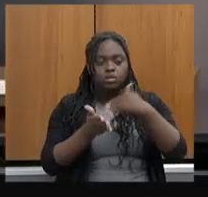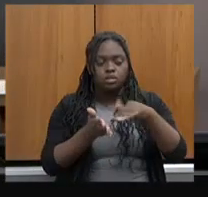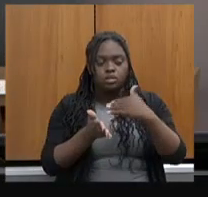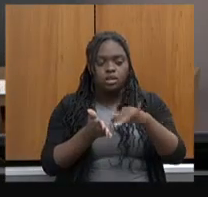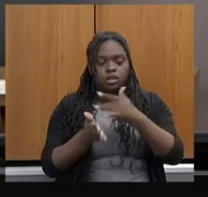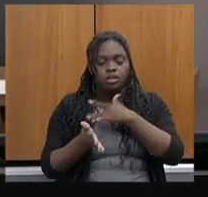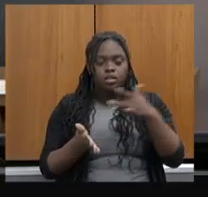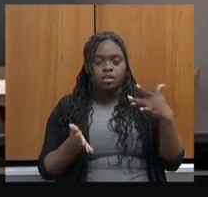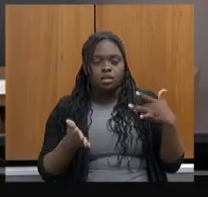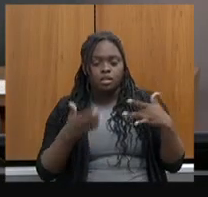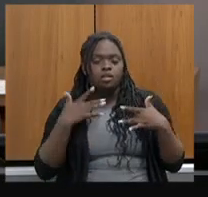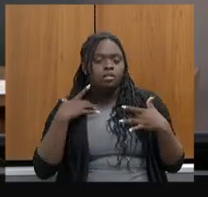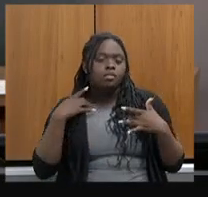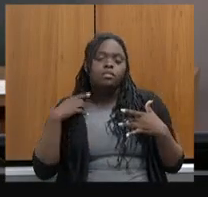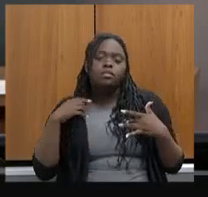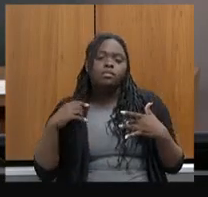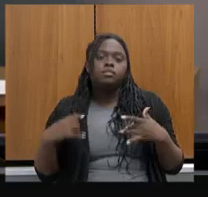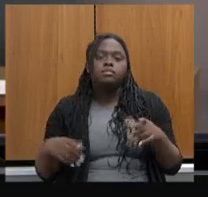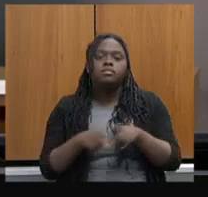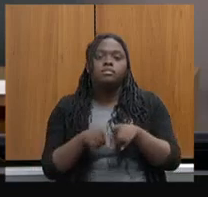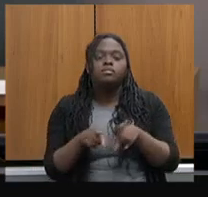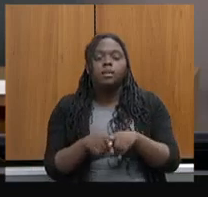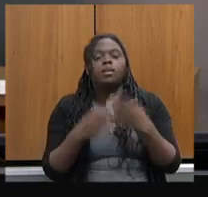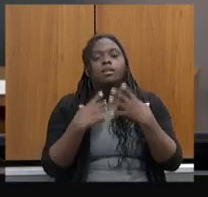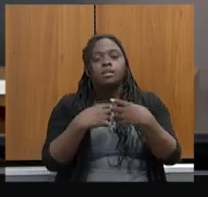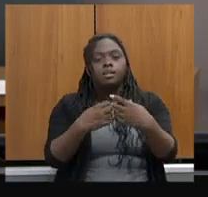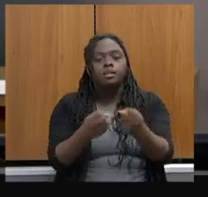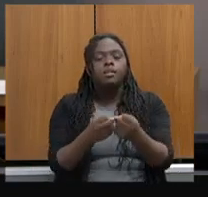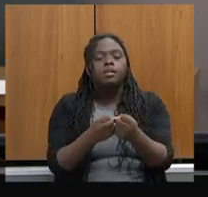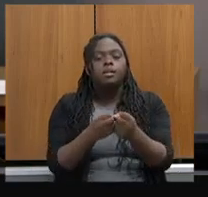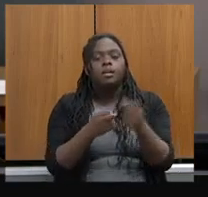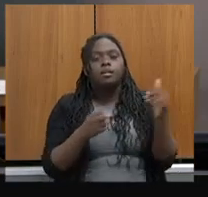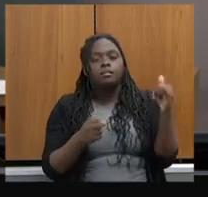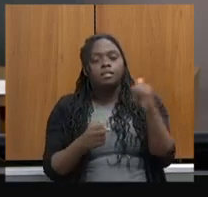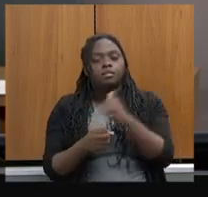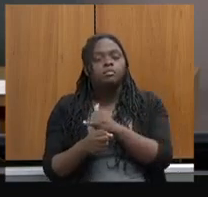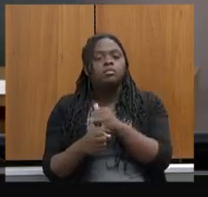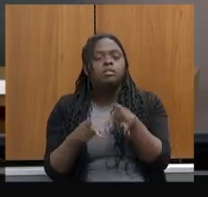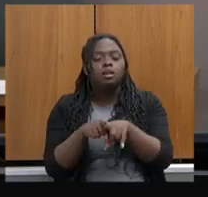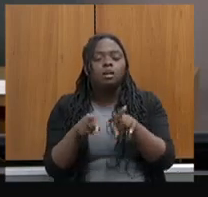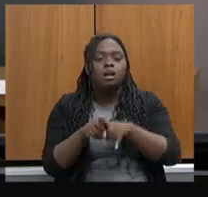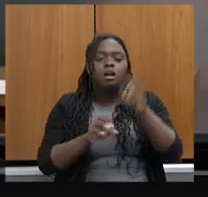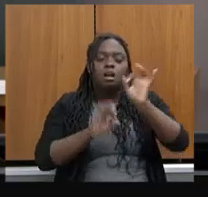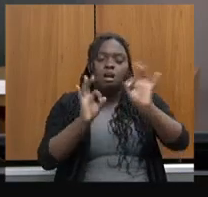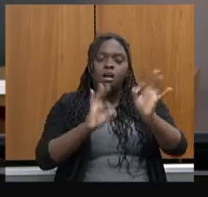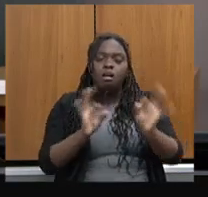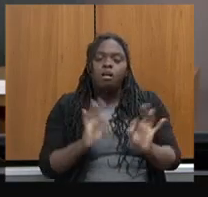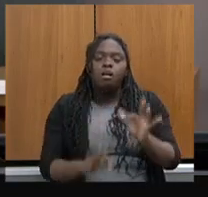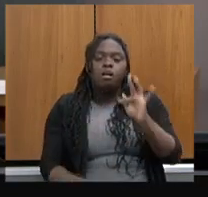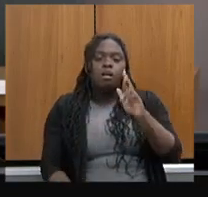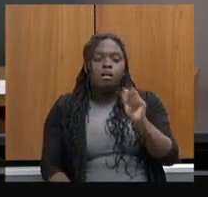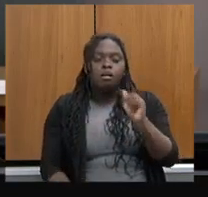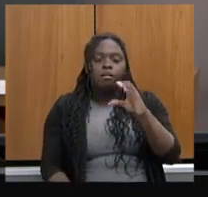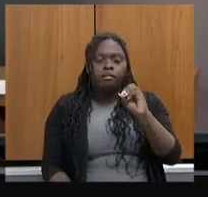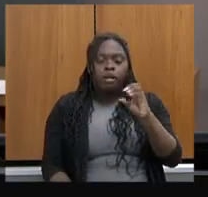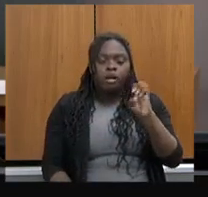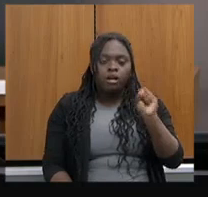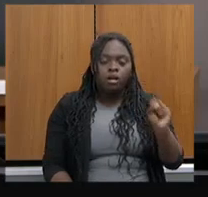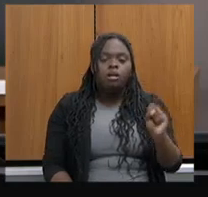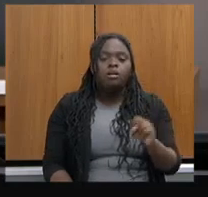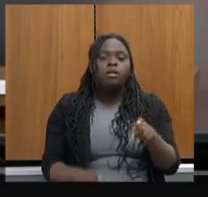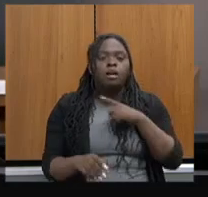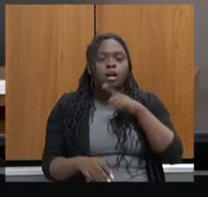diagnóstico da frota aquisição de viaturas e equipamentos ampliação e reforma de frações medida compensatória